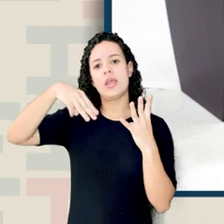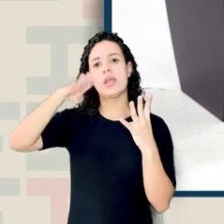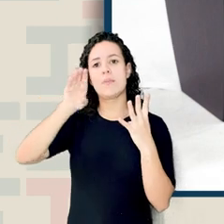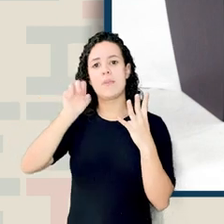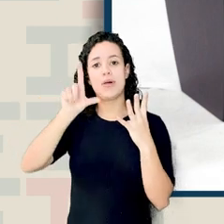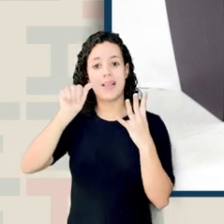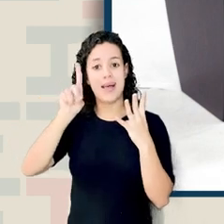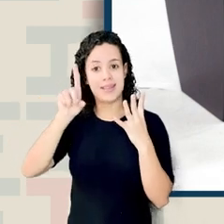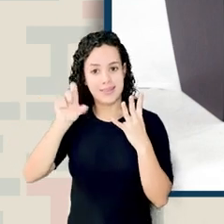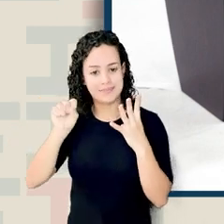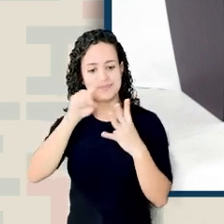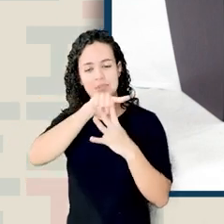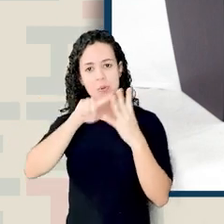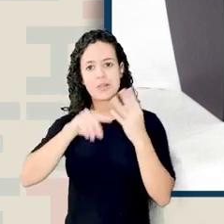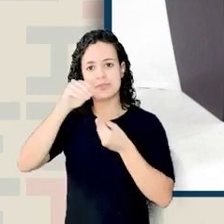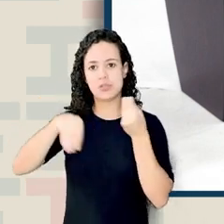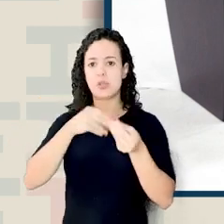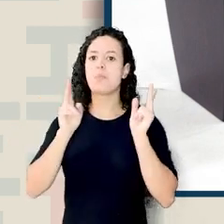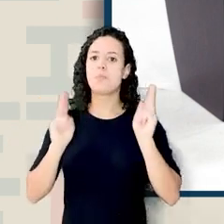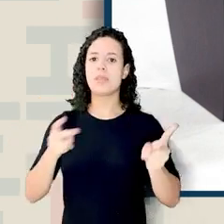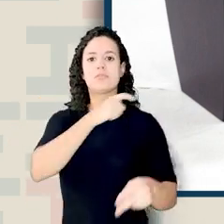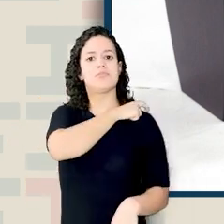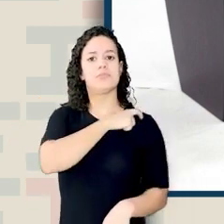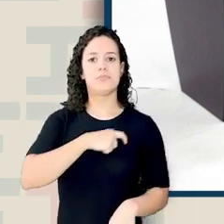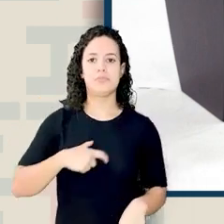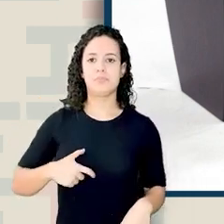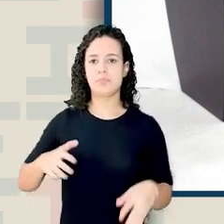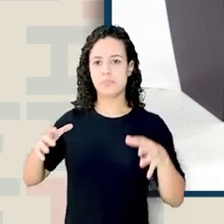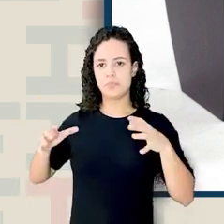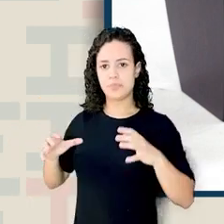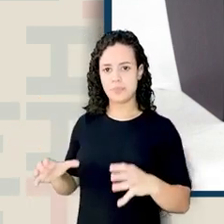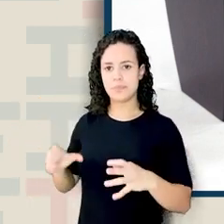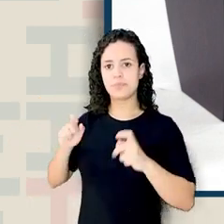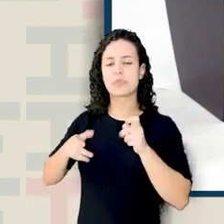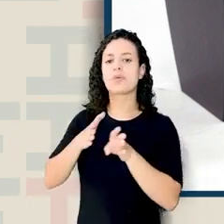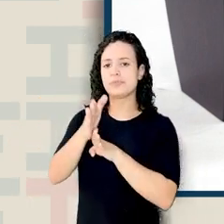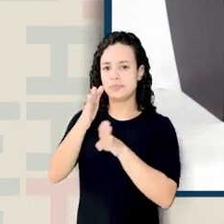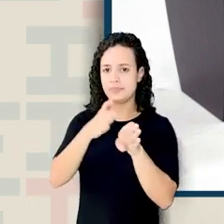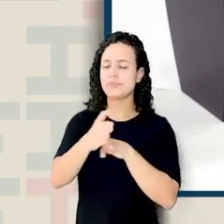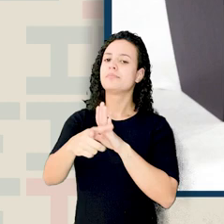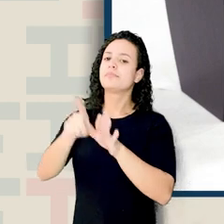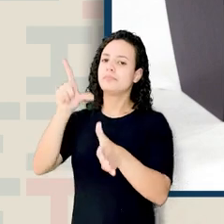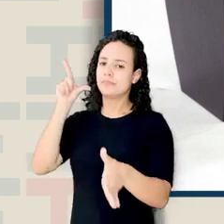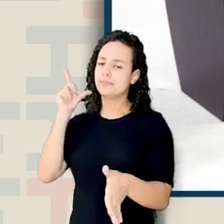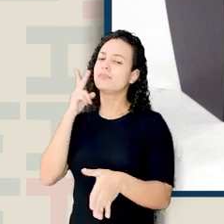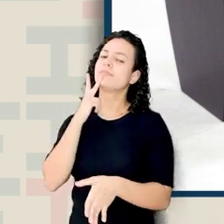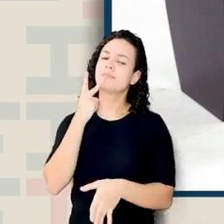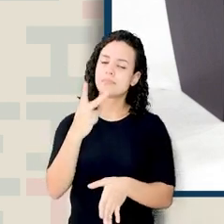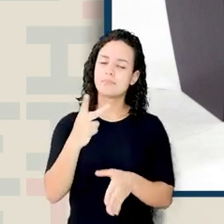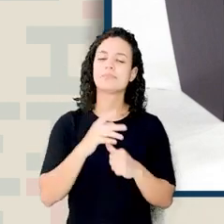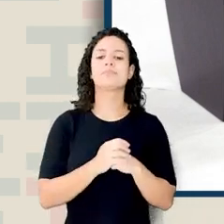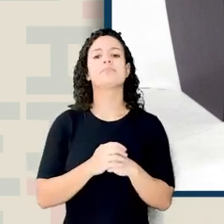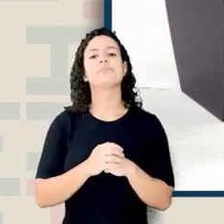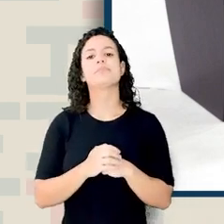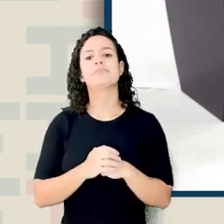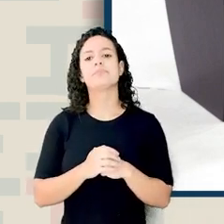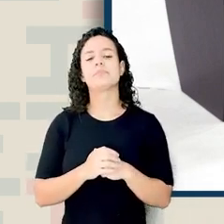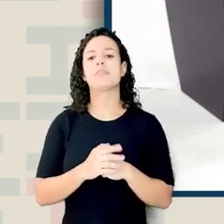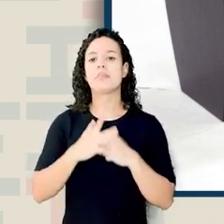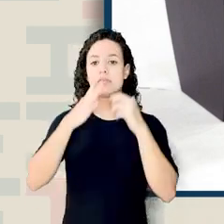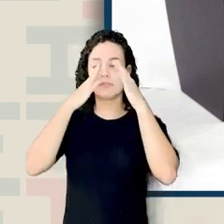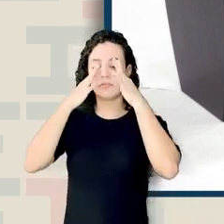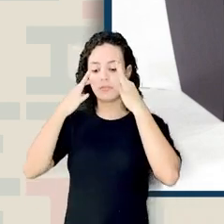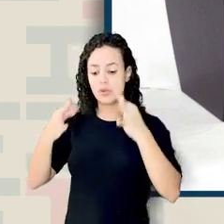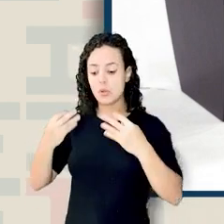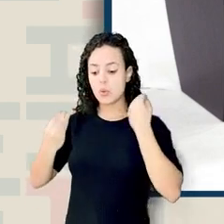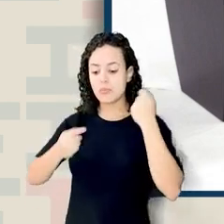Mesmo posicionamento, a gente vai manter com as mesmas orientações que foram ditas anteriormente, que a gente vai se concentrar